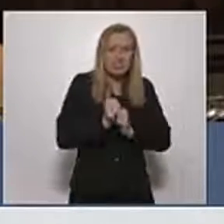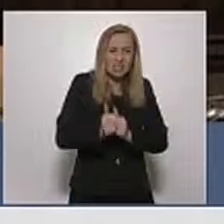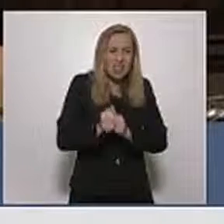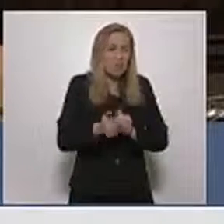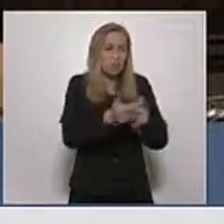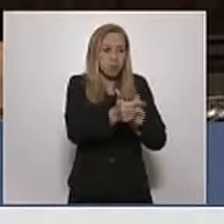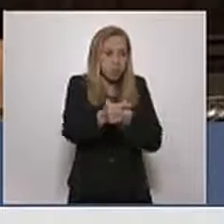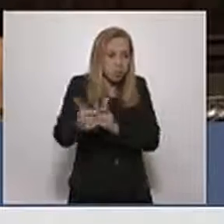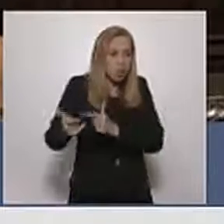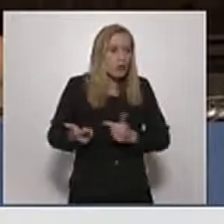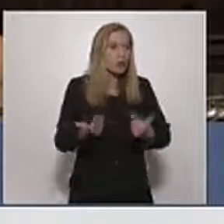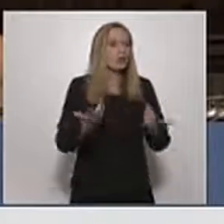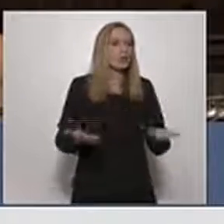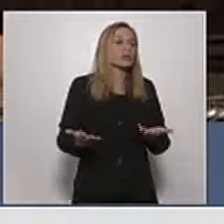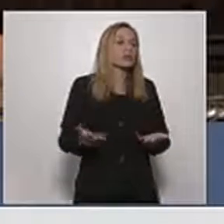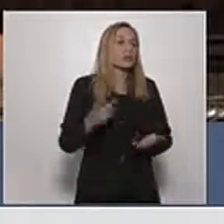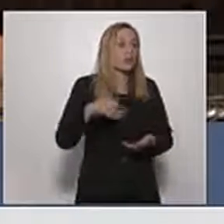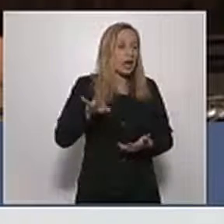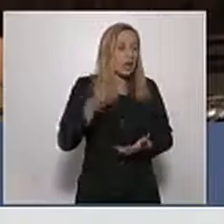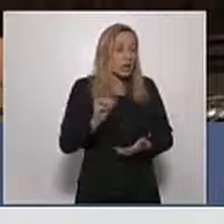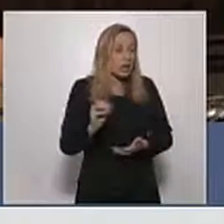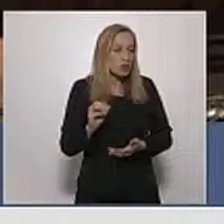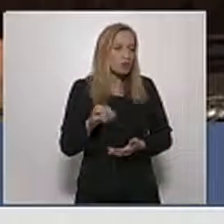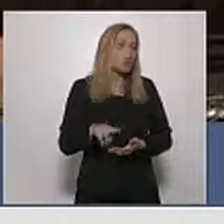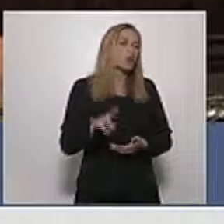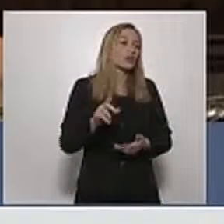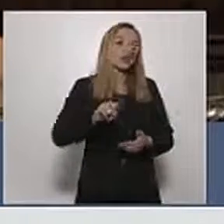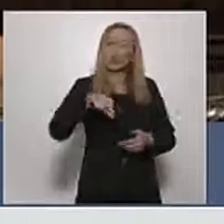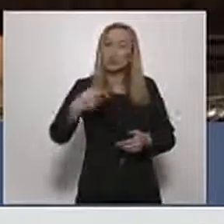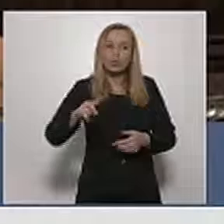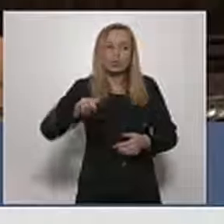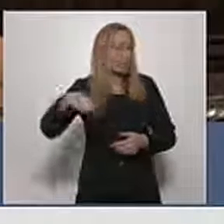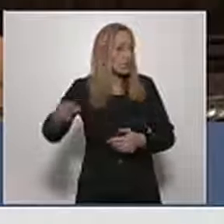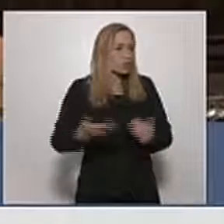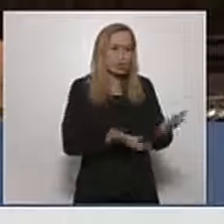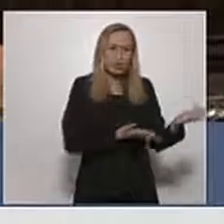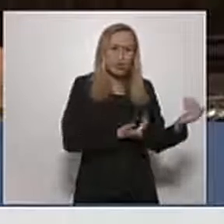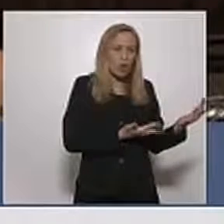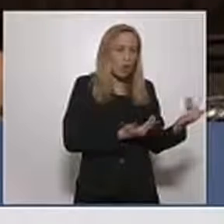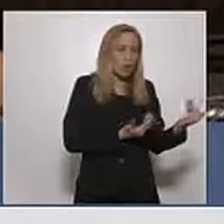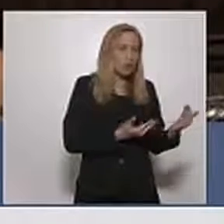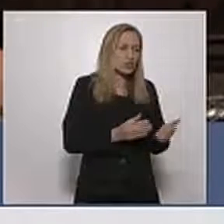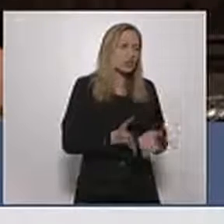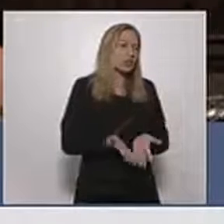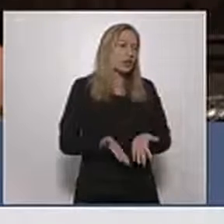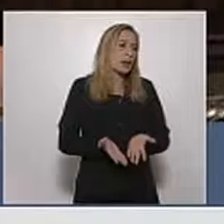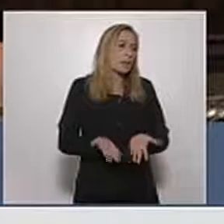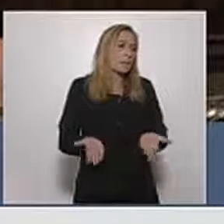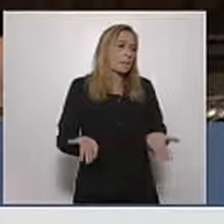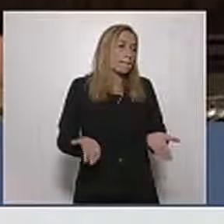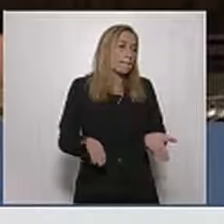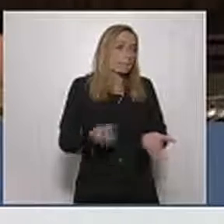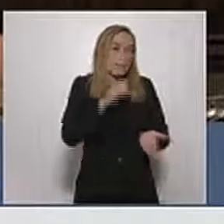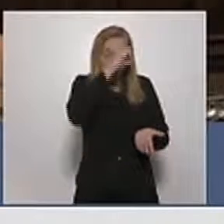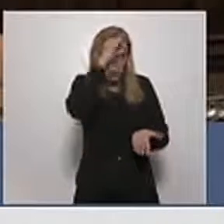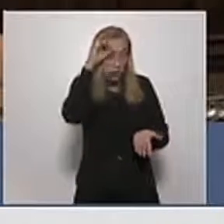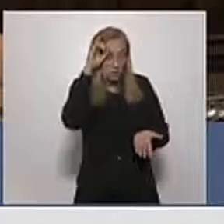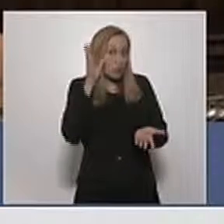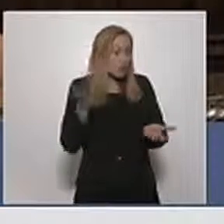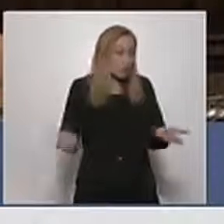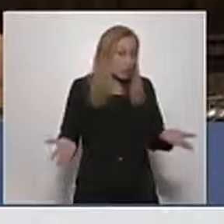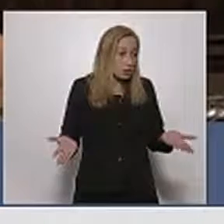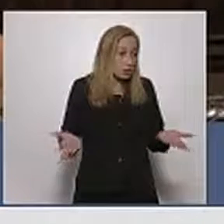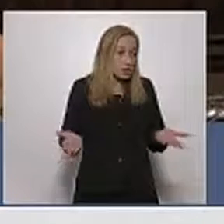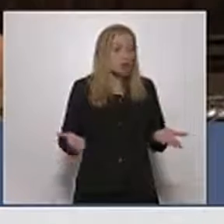executando Evaldos, Maicons, Cauês e diversos outros jovens e moradores